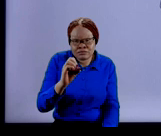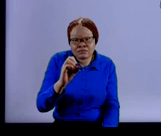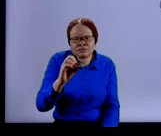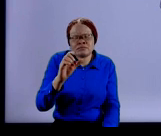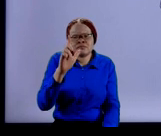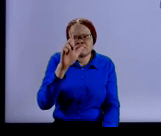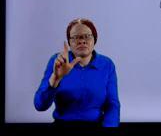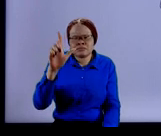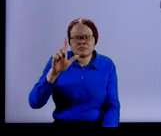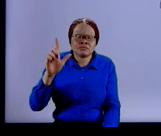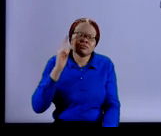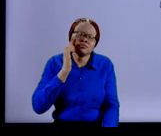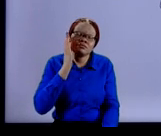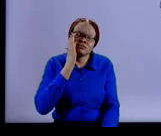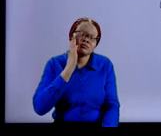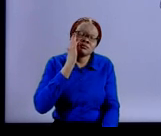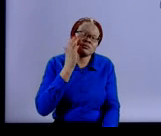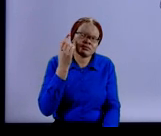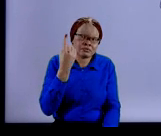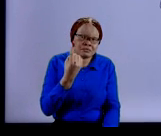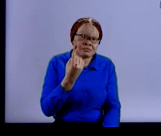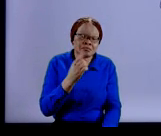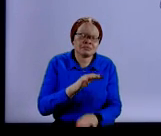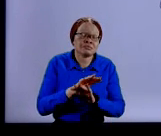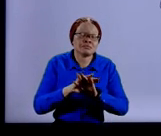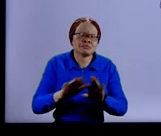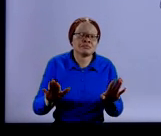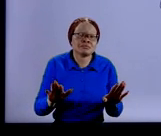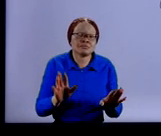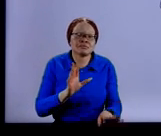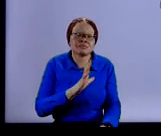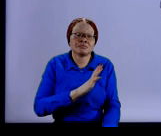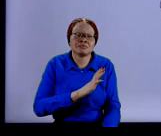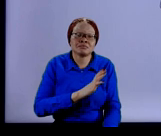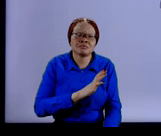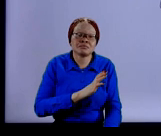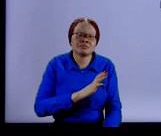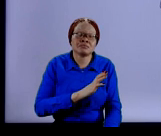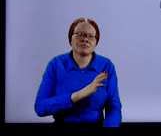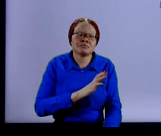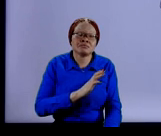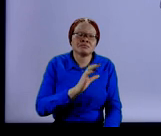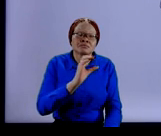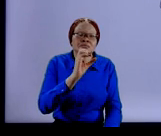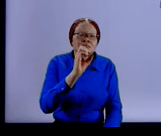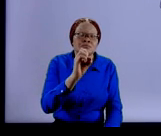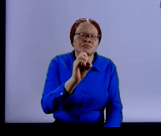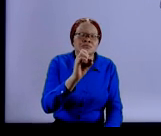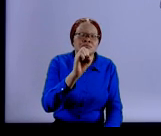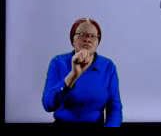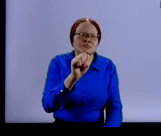o lápis amarelo é apenas uns tá ali e aqui o que é que teríamos